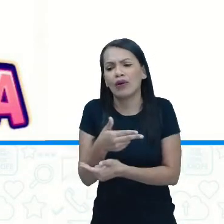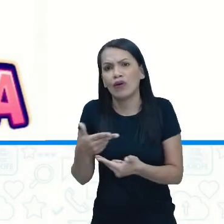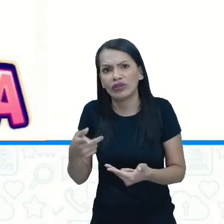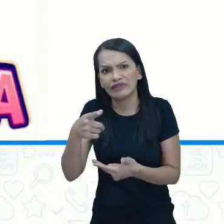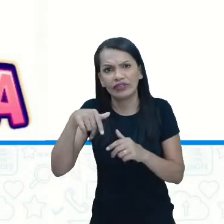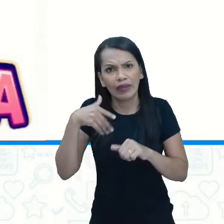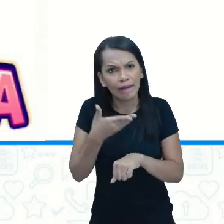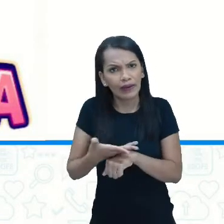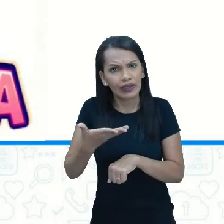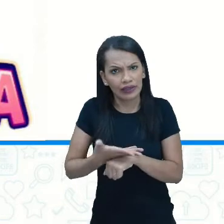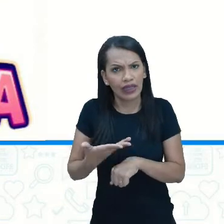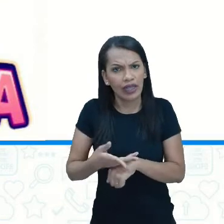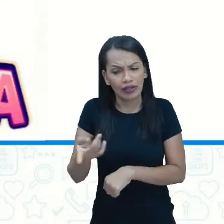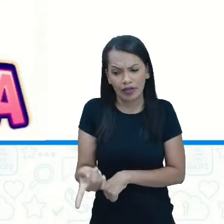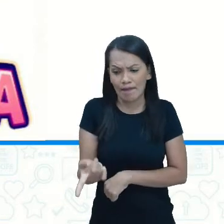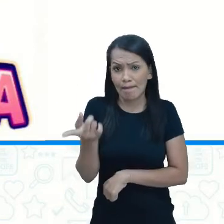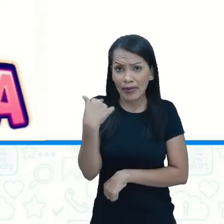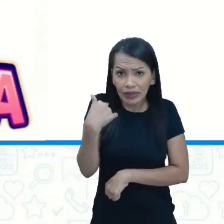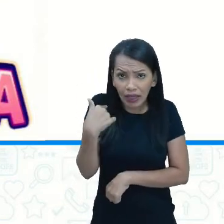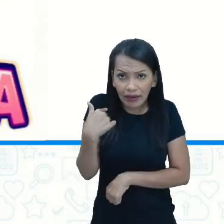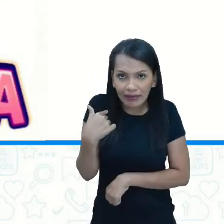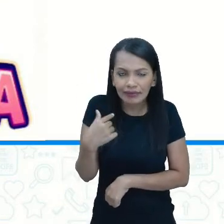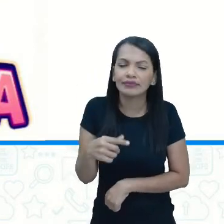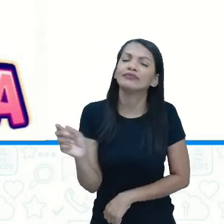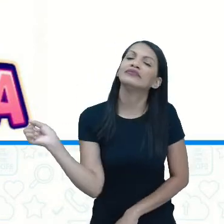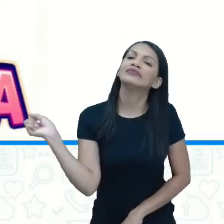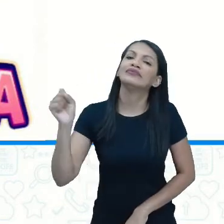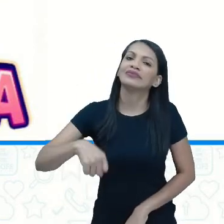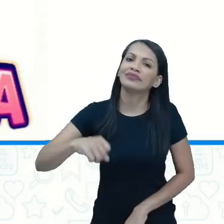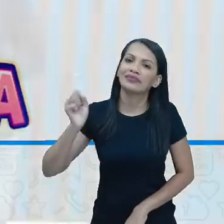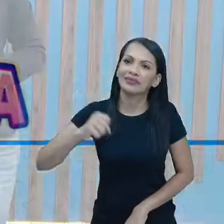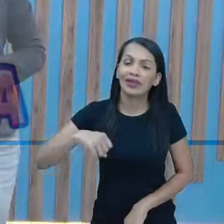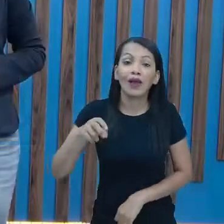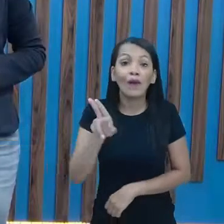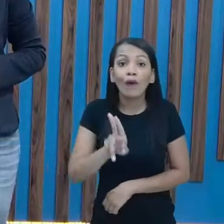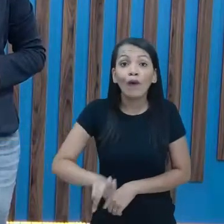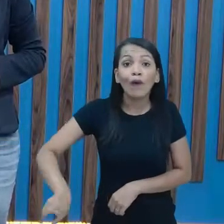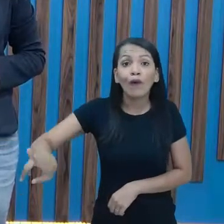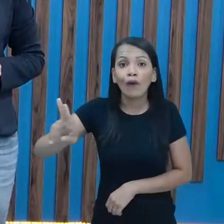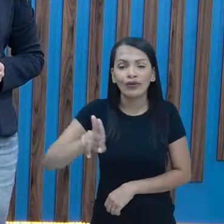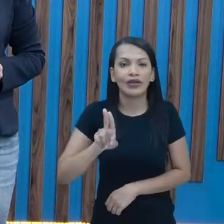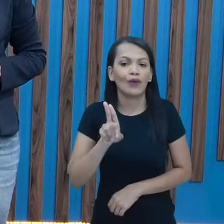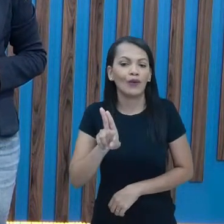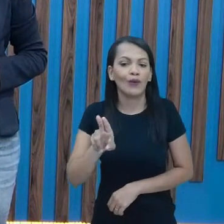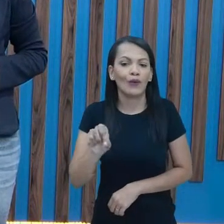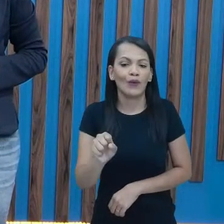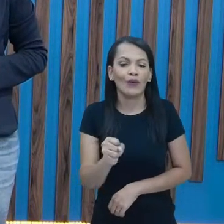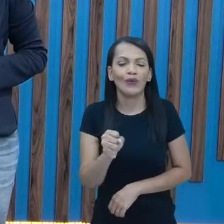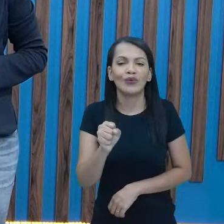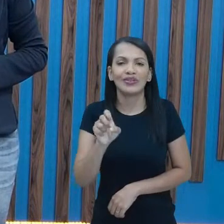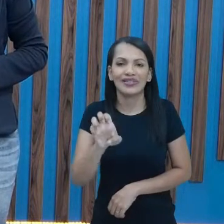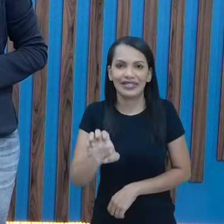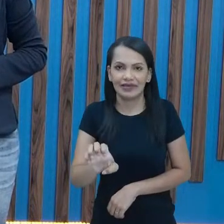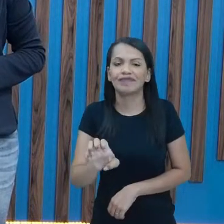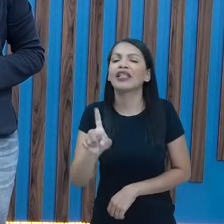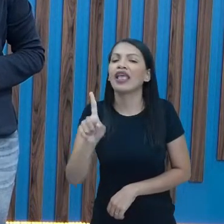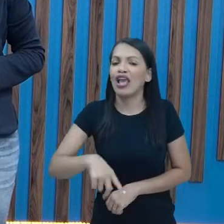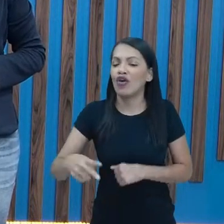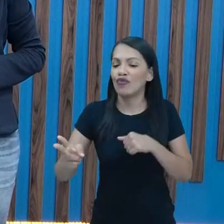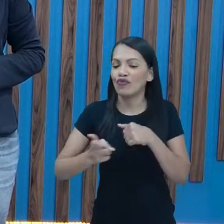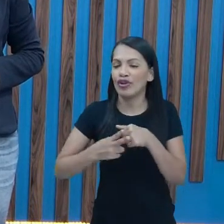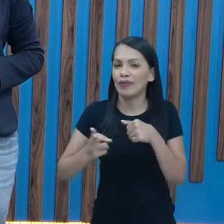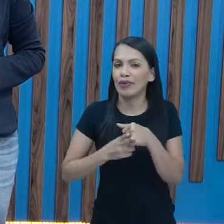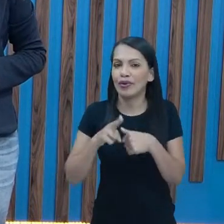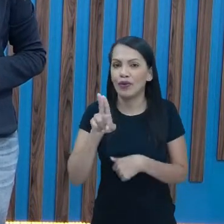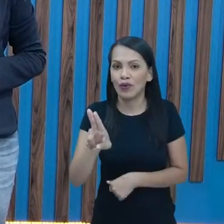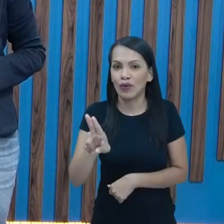nos dando uma ordem? Sim. Qual é? Use. É o verbo usar. Use a máscara.